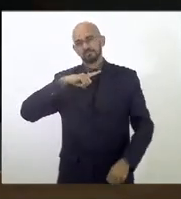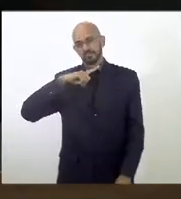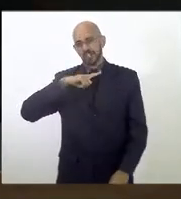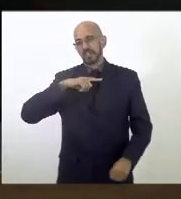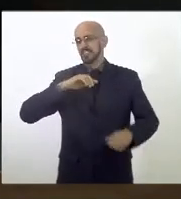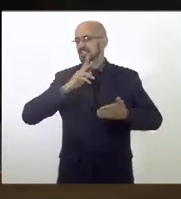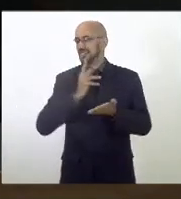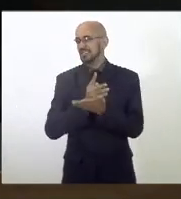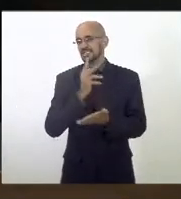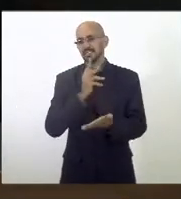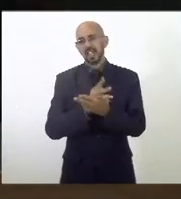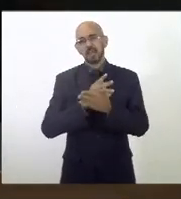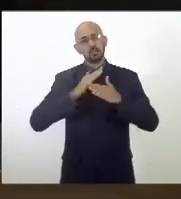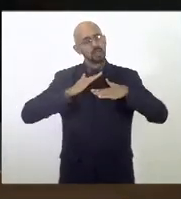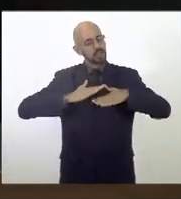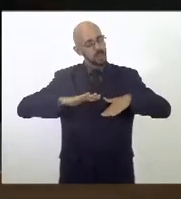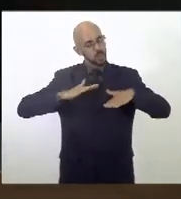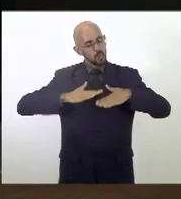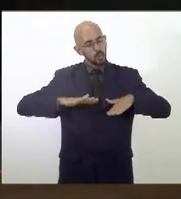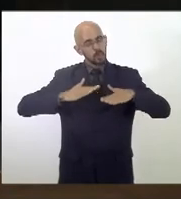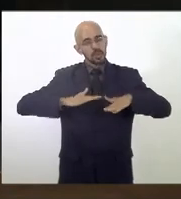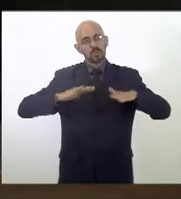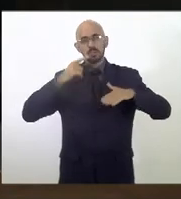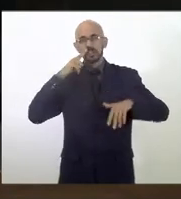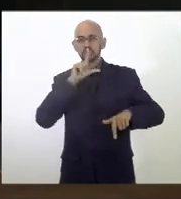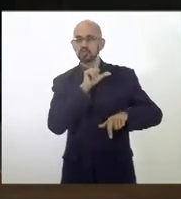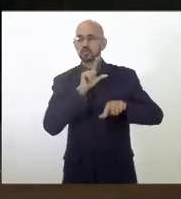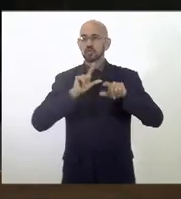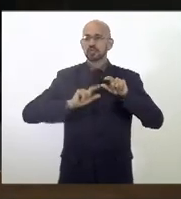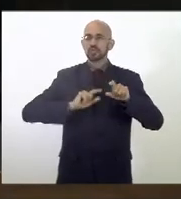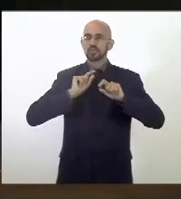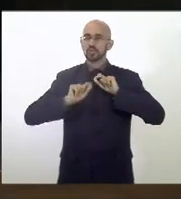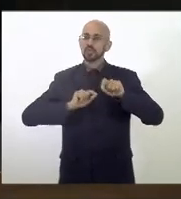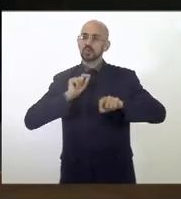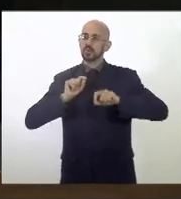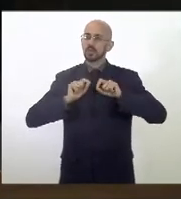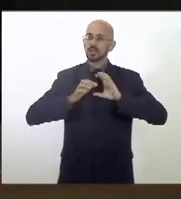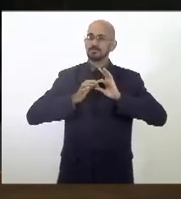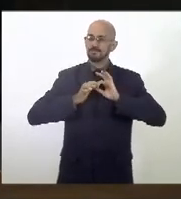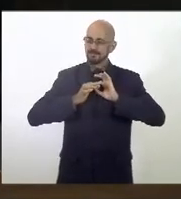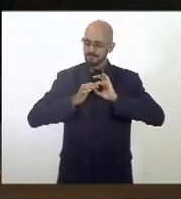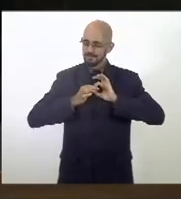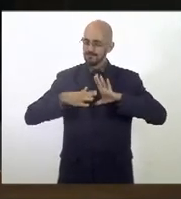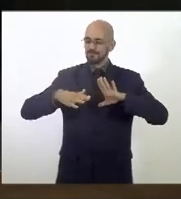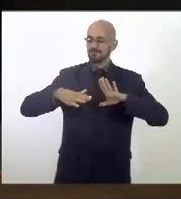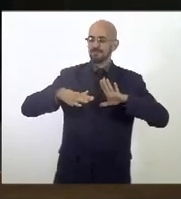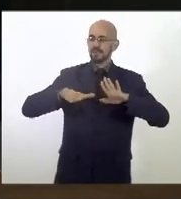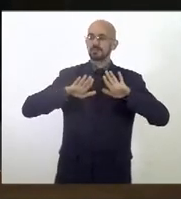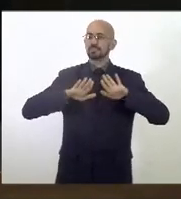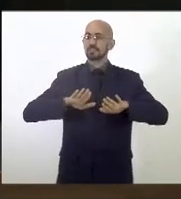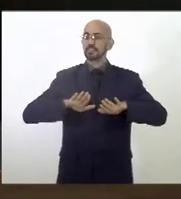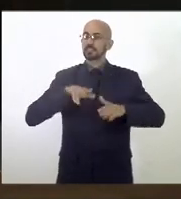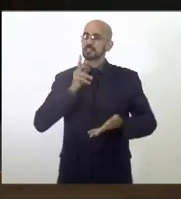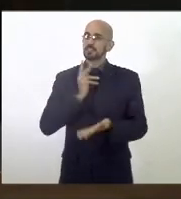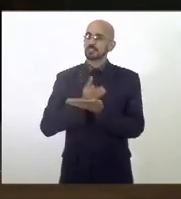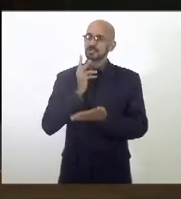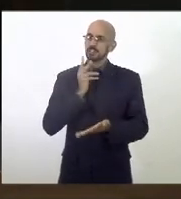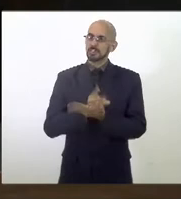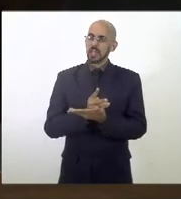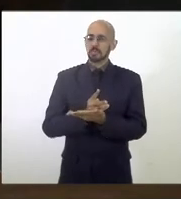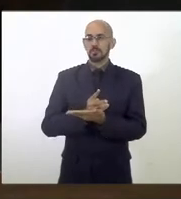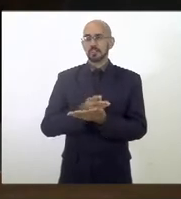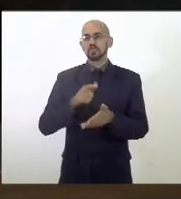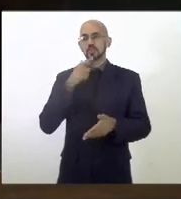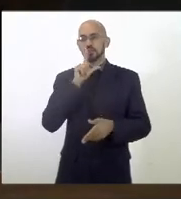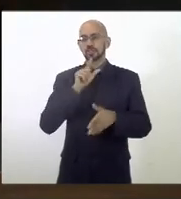tranquilidade, para que os embates se deem de forma democrática, ideológica, mas sempre para que a gente possa ter o